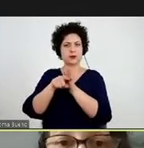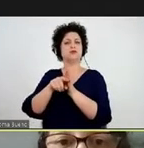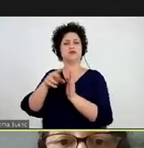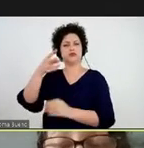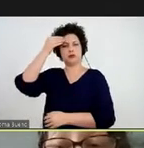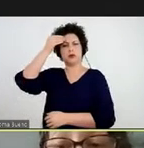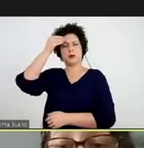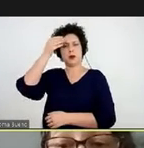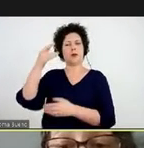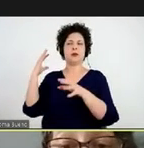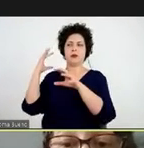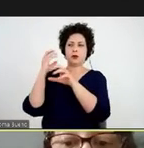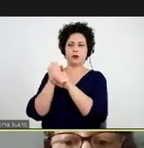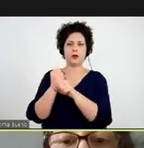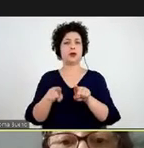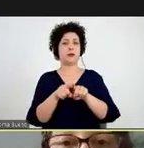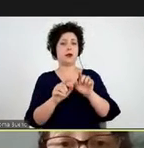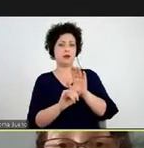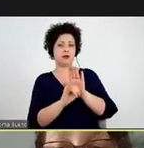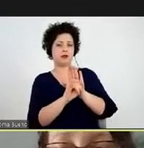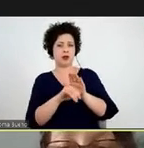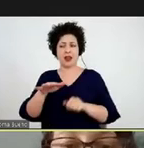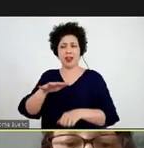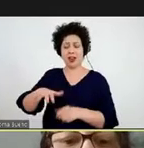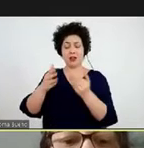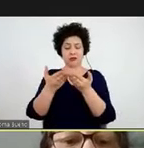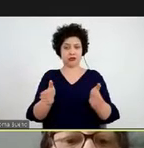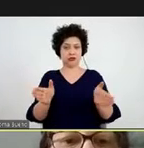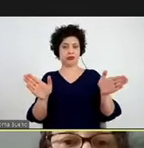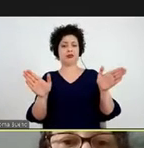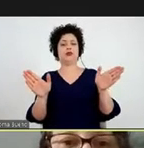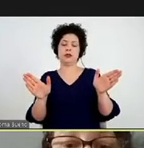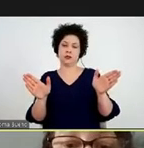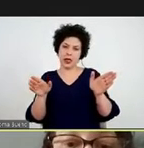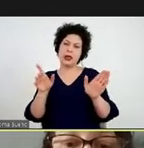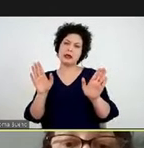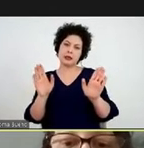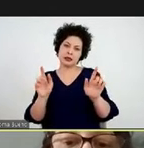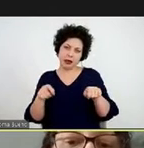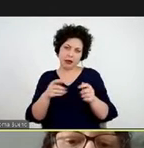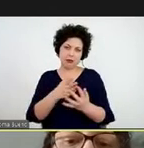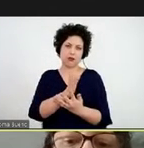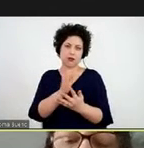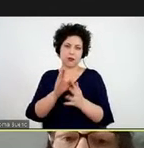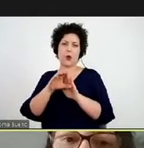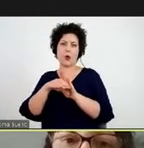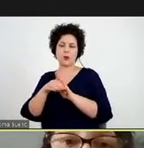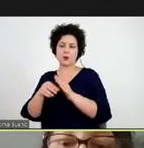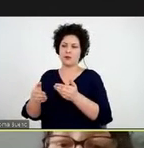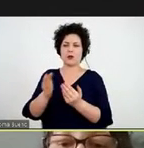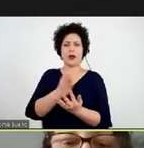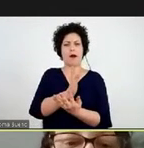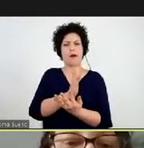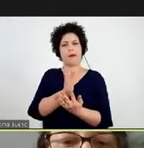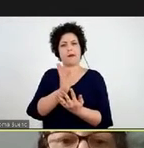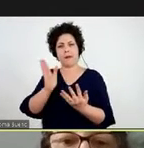Bem, esse campo é muito vasto, não é? E ele pode ser investigado conceitualmente a partir de diferentes elementos,